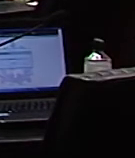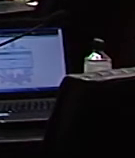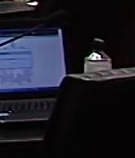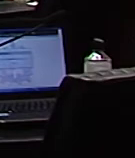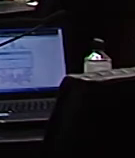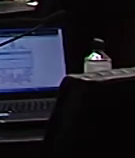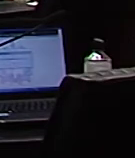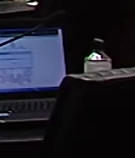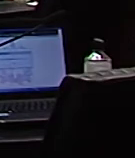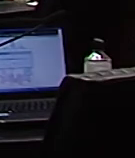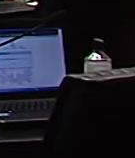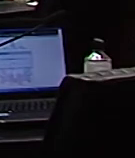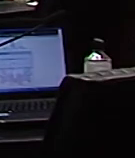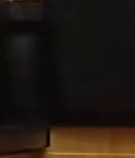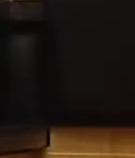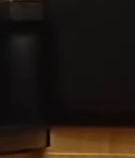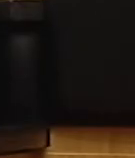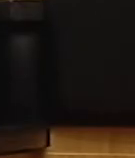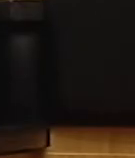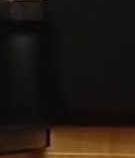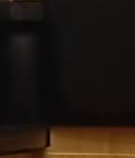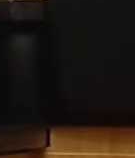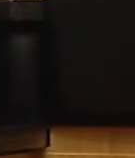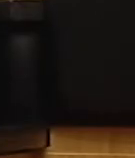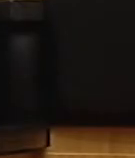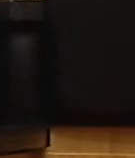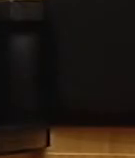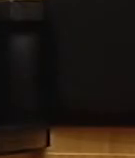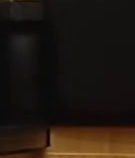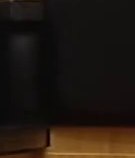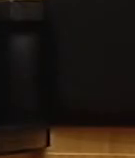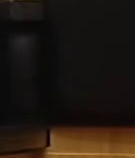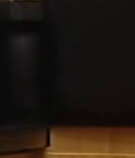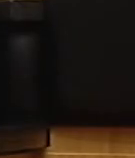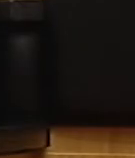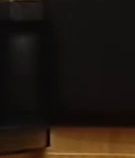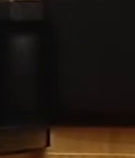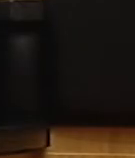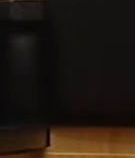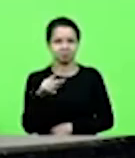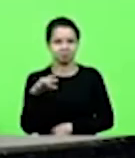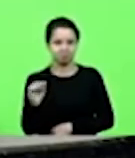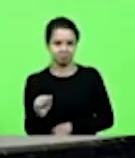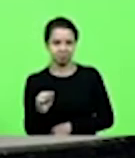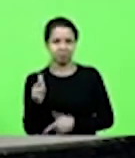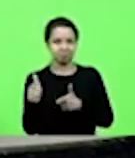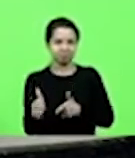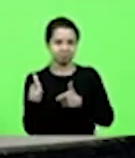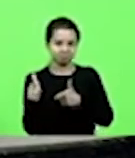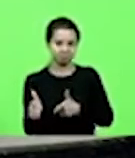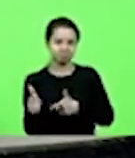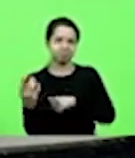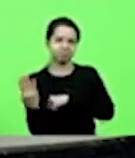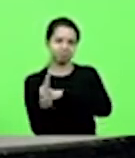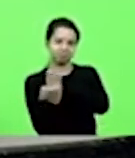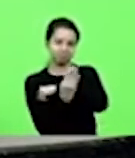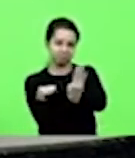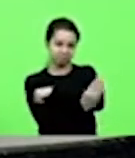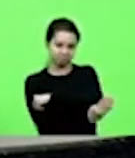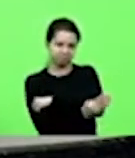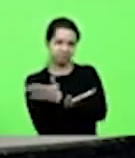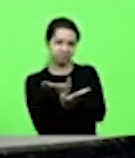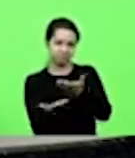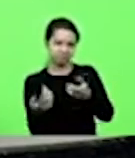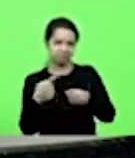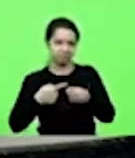venderam toda a produção para o programa e não recebem o pagamento há 3 meses. Estes municípios, desde